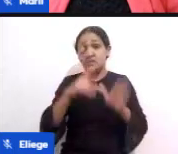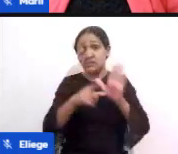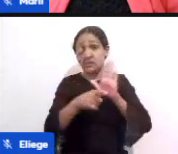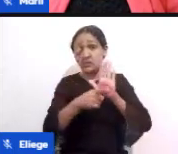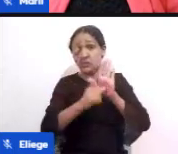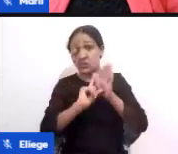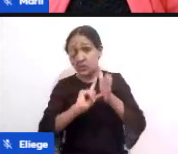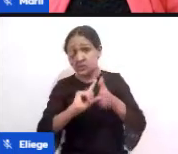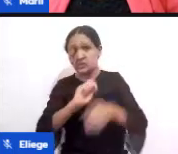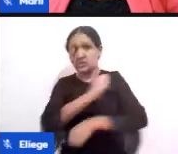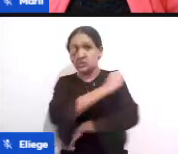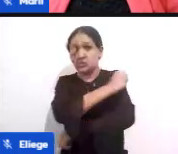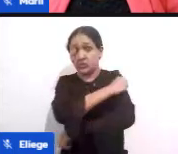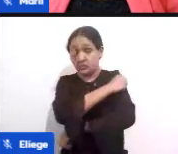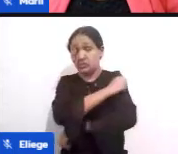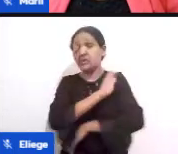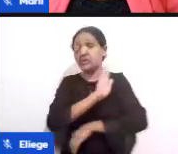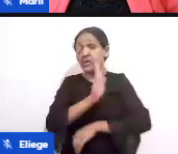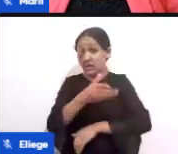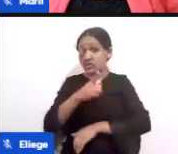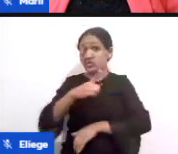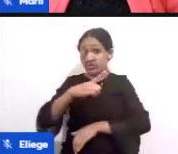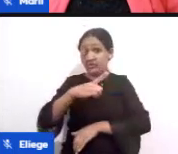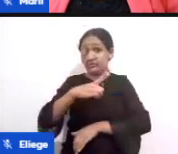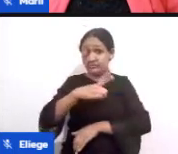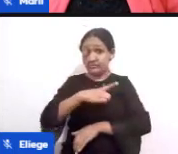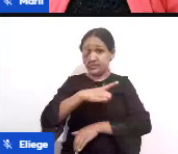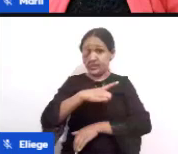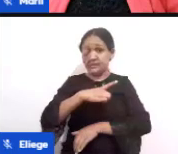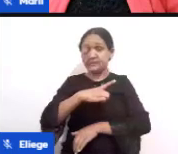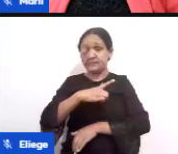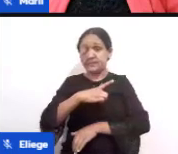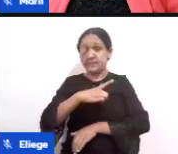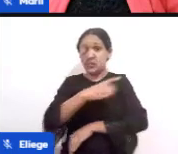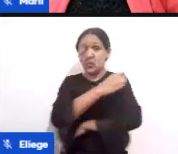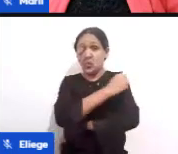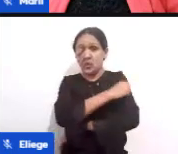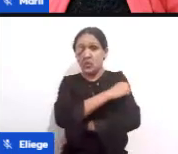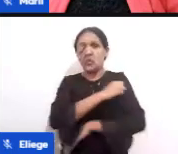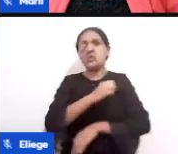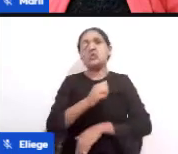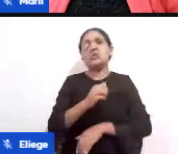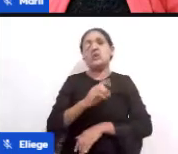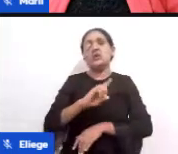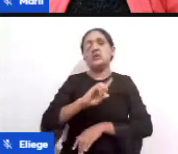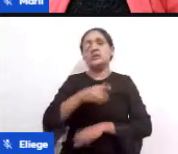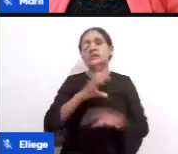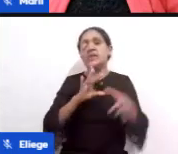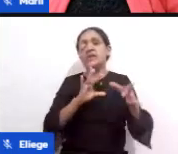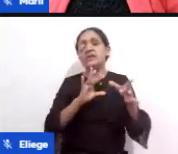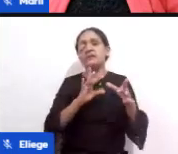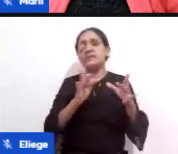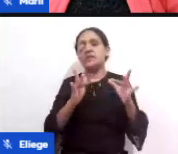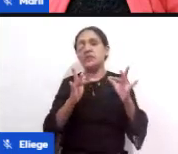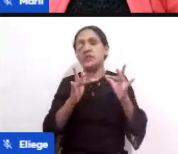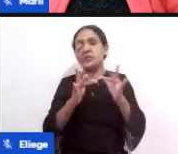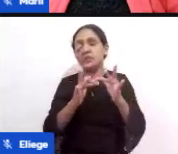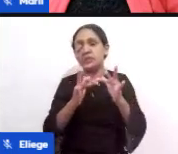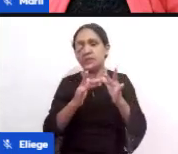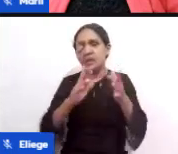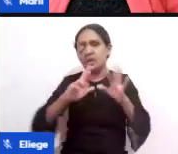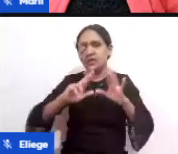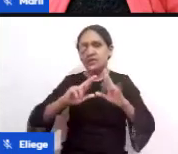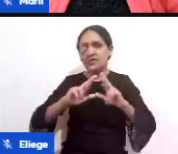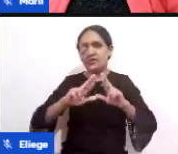tem sentido para ele. Nós conectamos as diferentes áreas